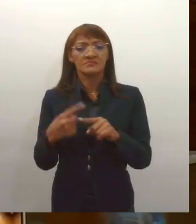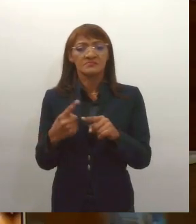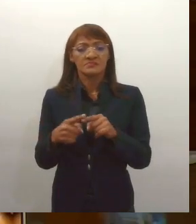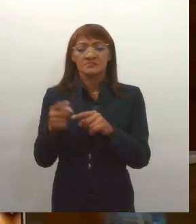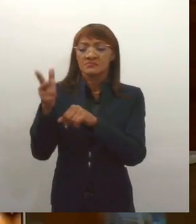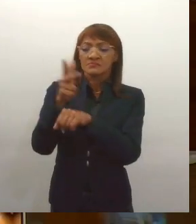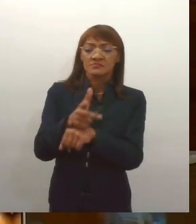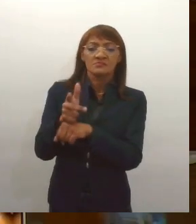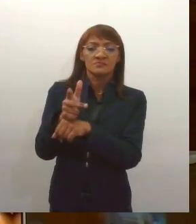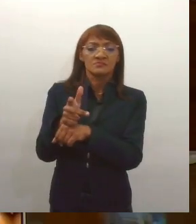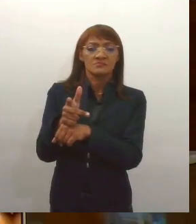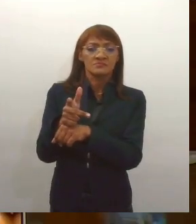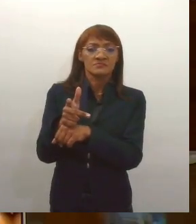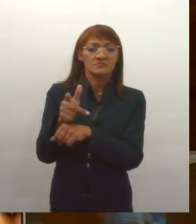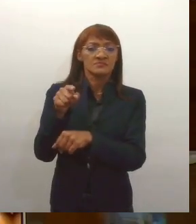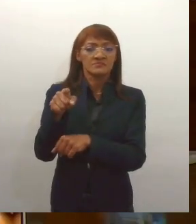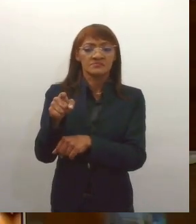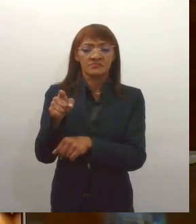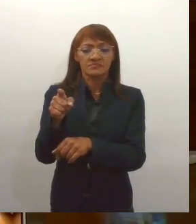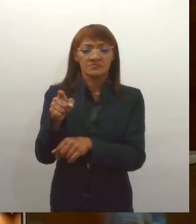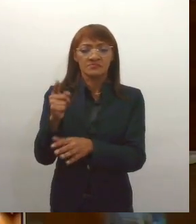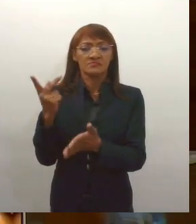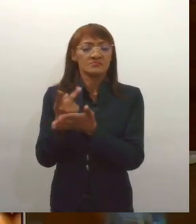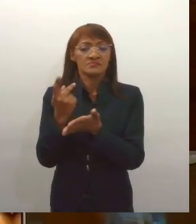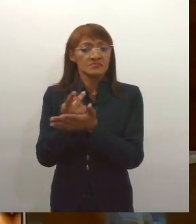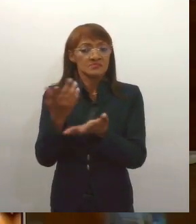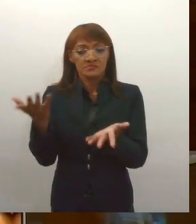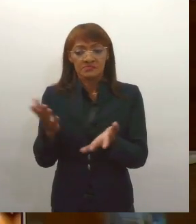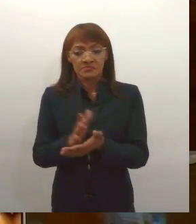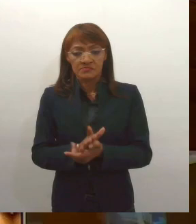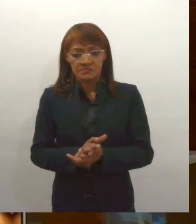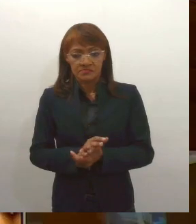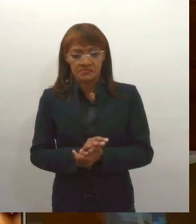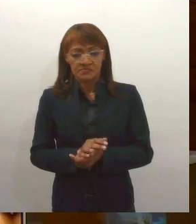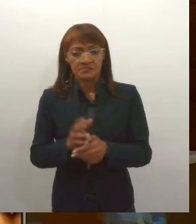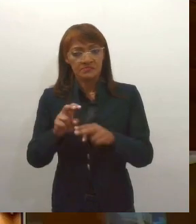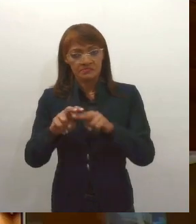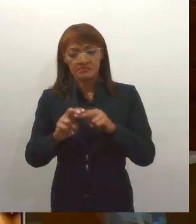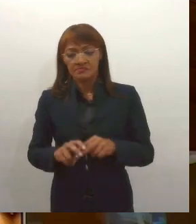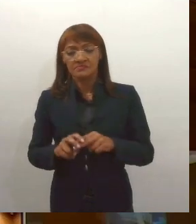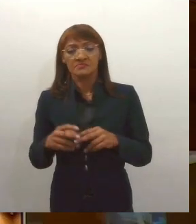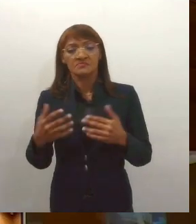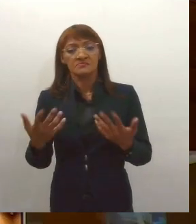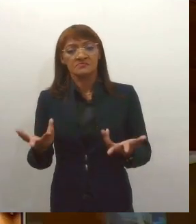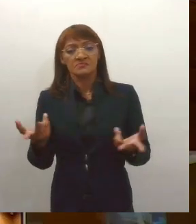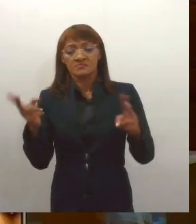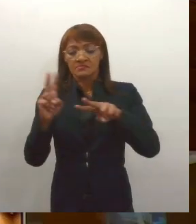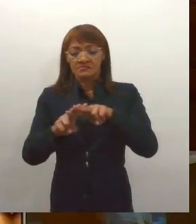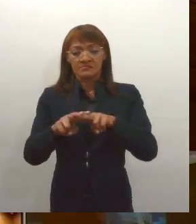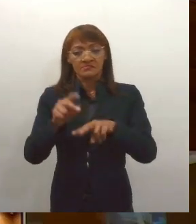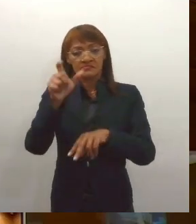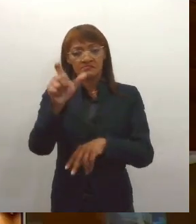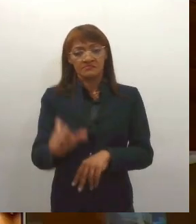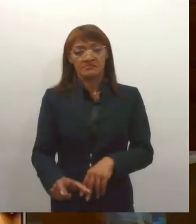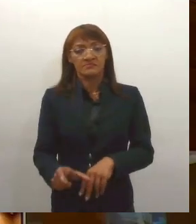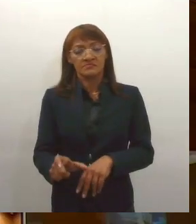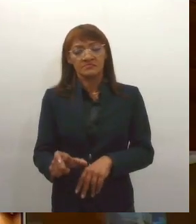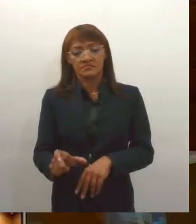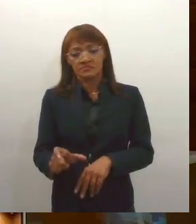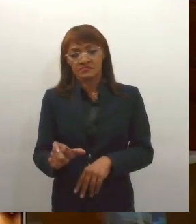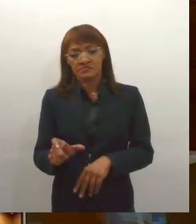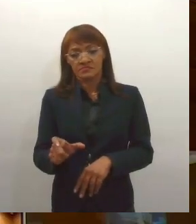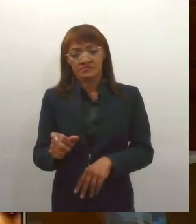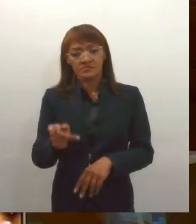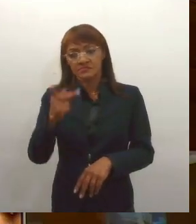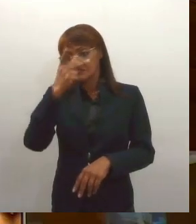facial acabou abordando né algemando e tirando um torcedor Algemado